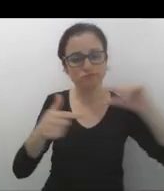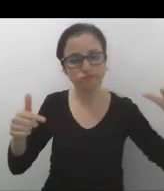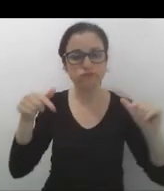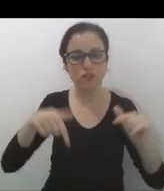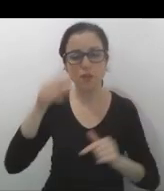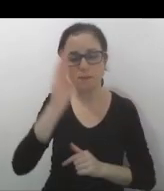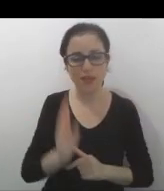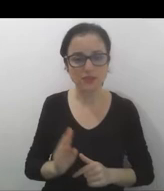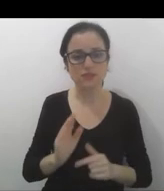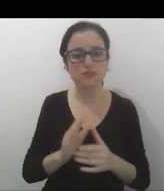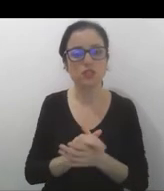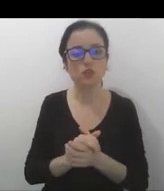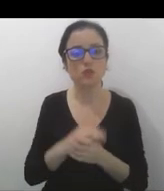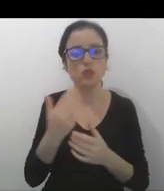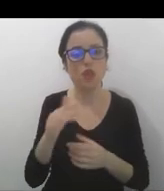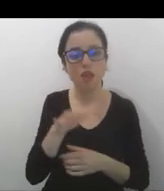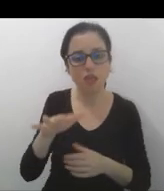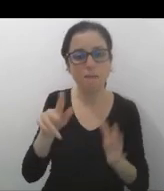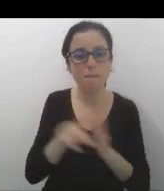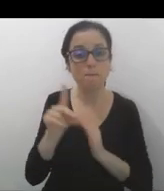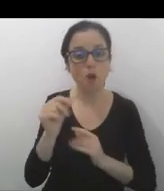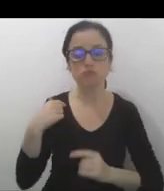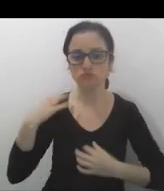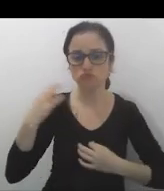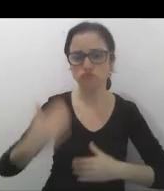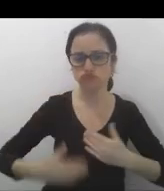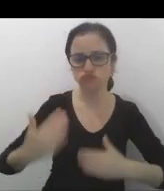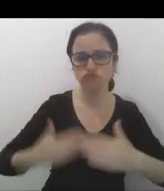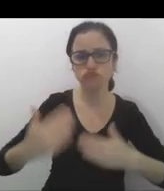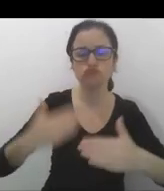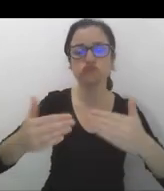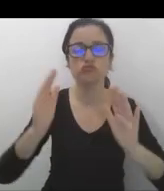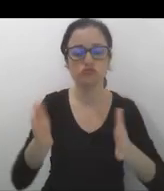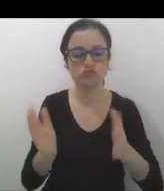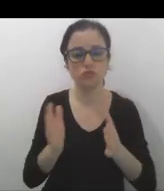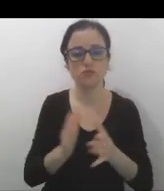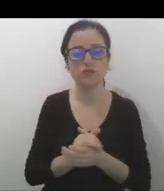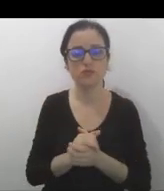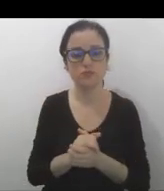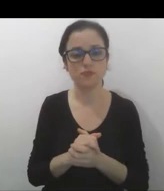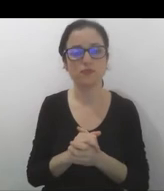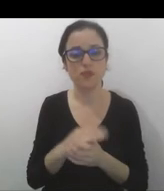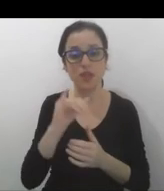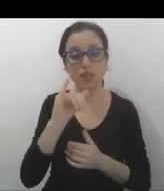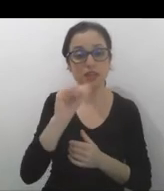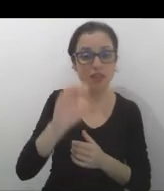esse vestido mondriânico aqui no Brasil. E, bom, e essa área de moda foi uma área